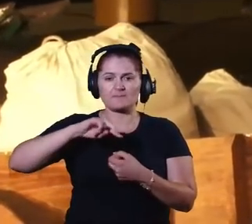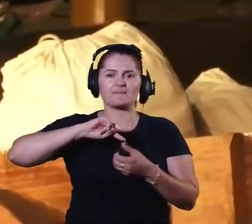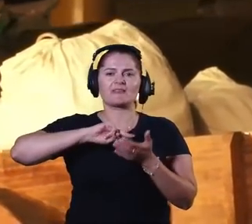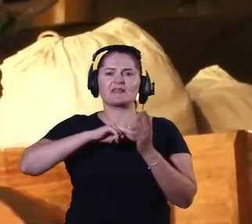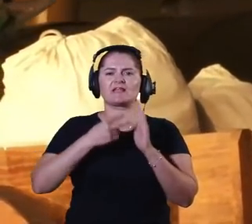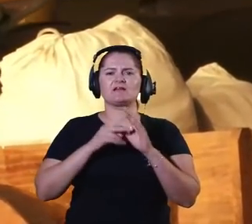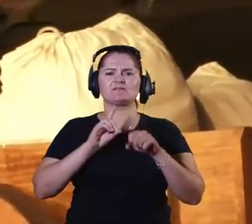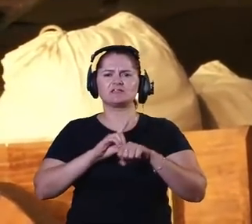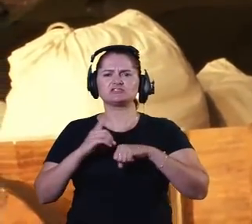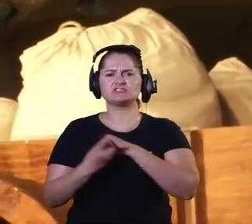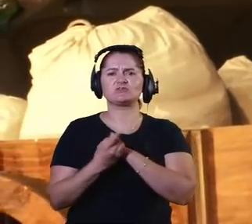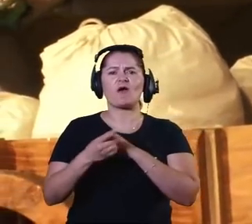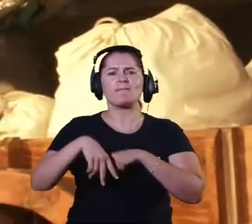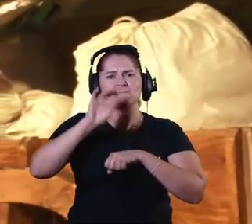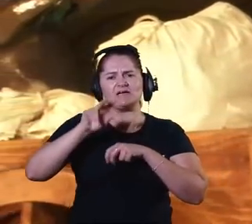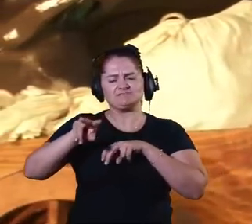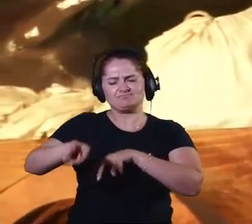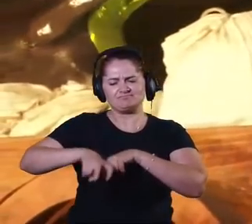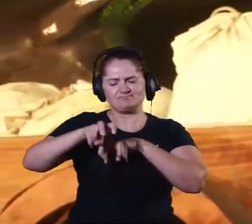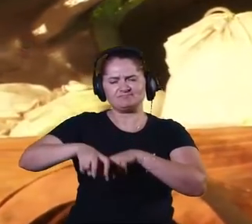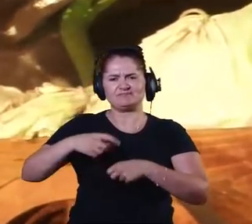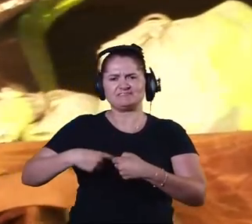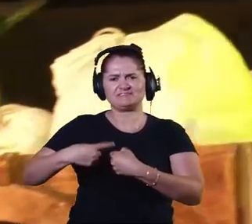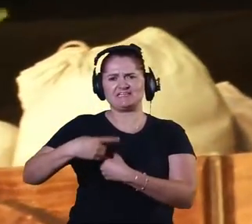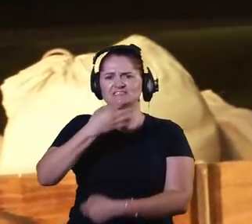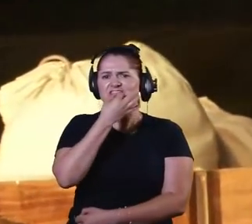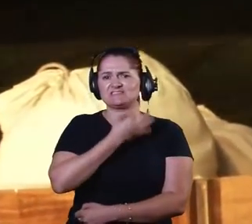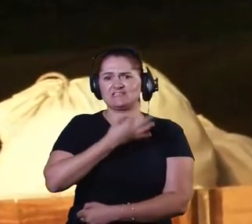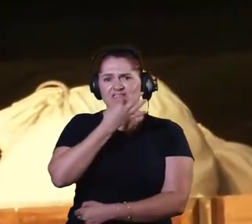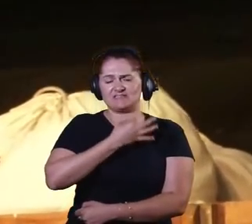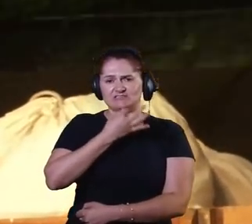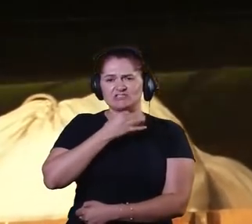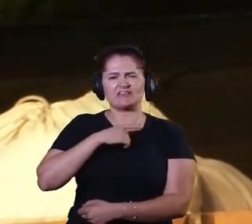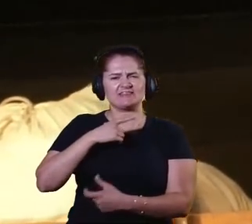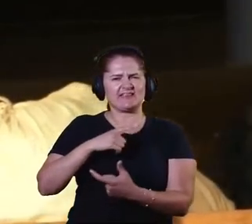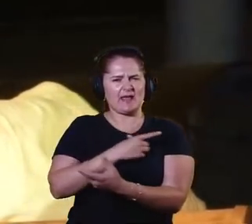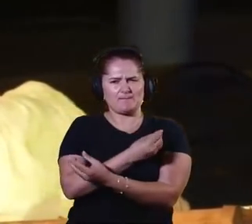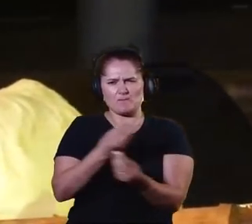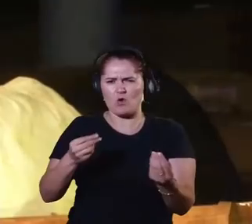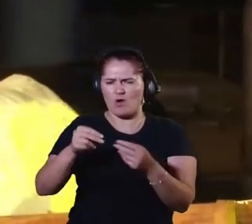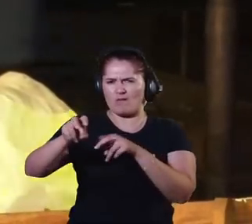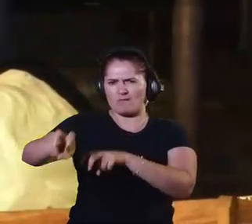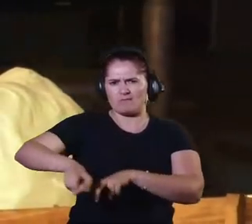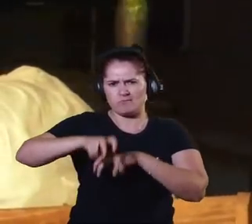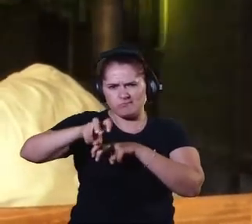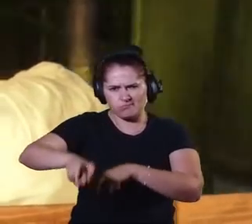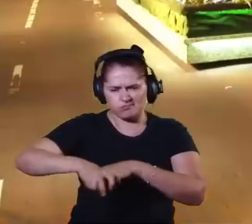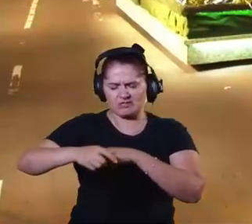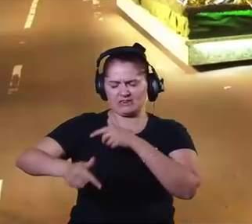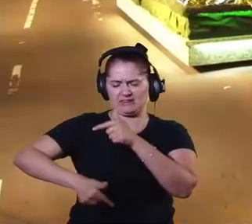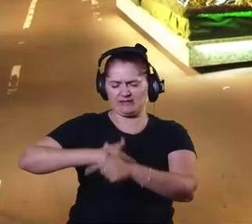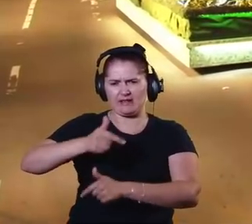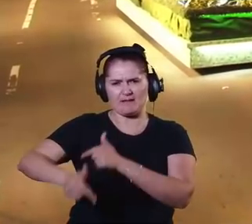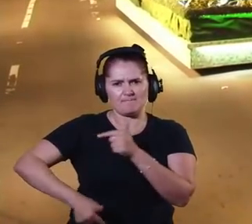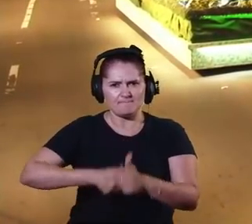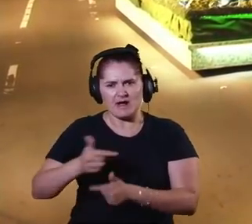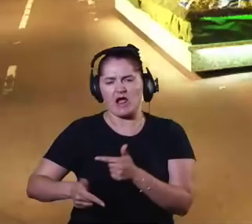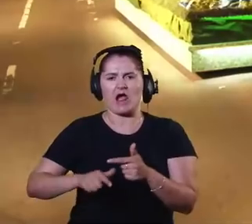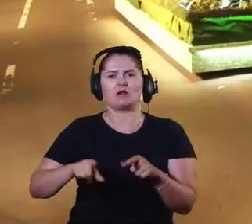interior de Caxias do Sul, regiões que produzem muito hortifruti granjeiros, abastecem o Rio Grande do Sul, escoam a